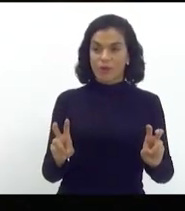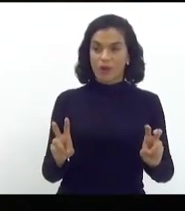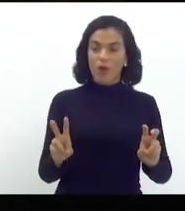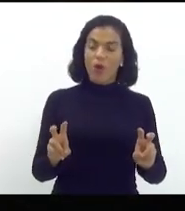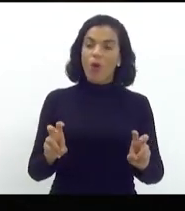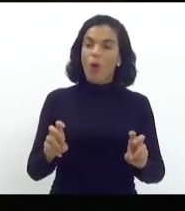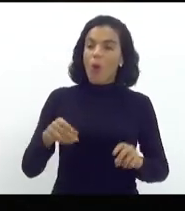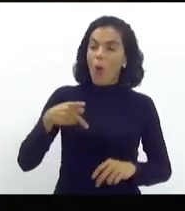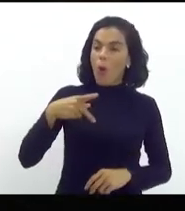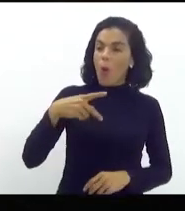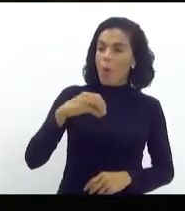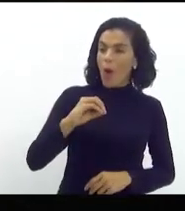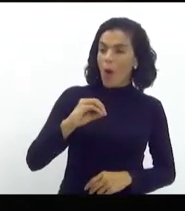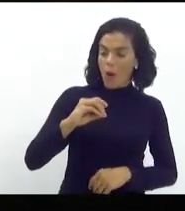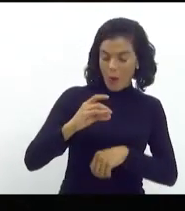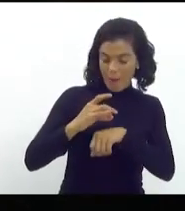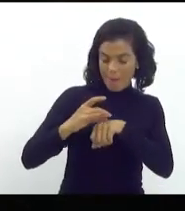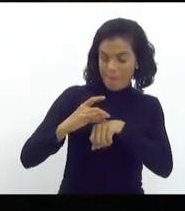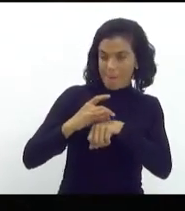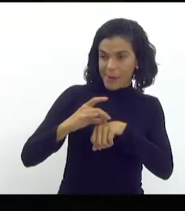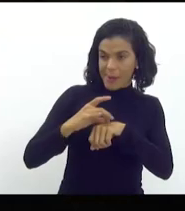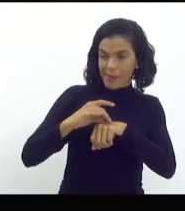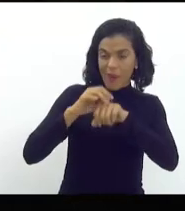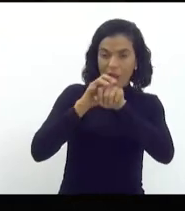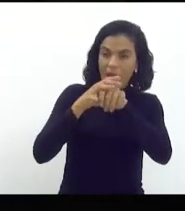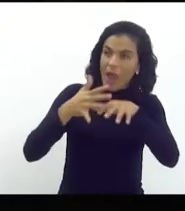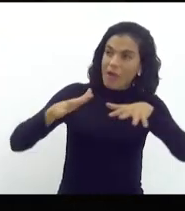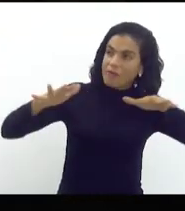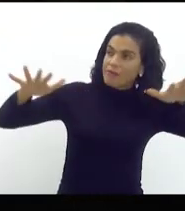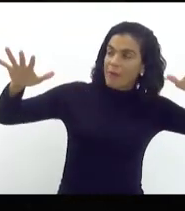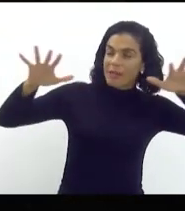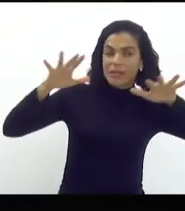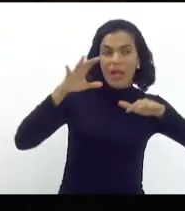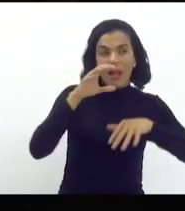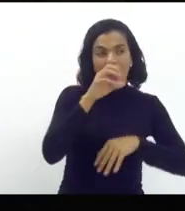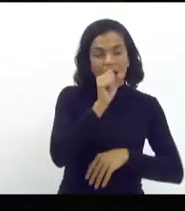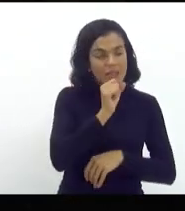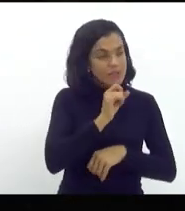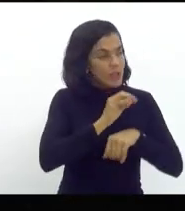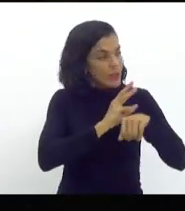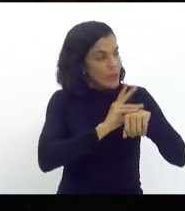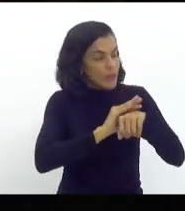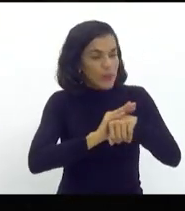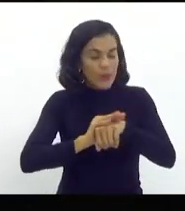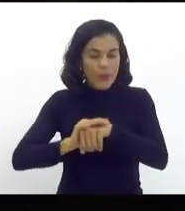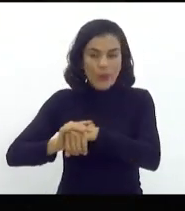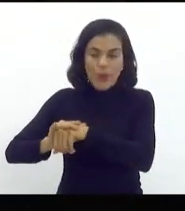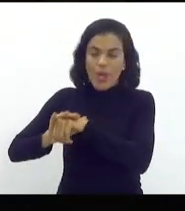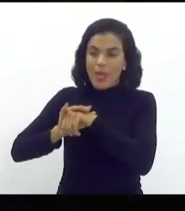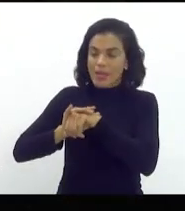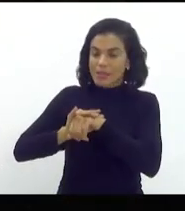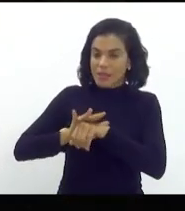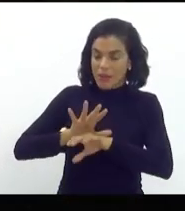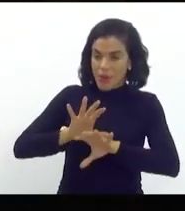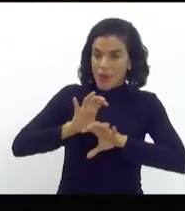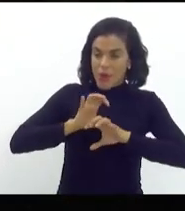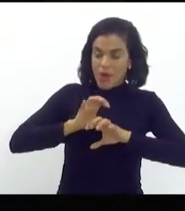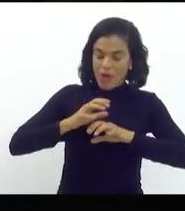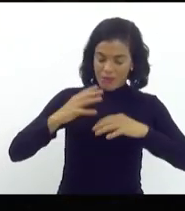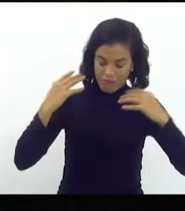preto a fumaça laranja as doenças cardiorrespiratórias